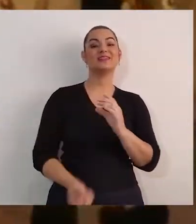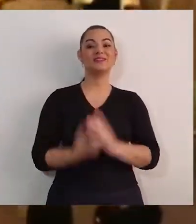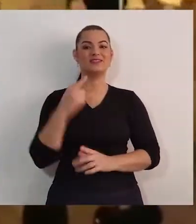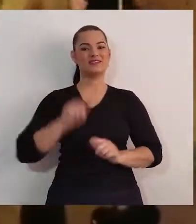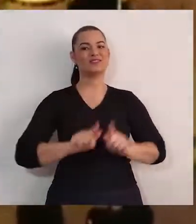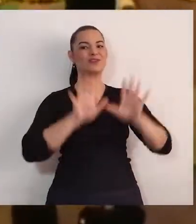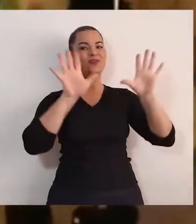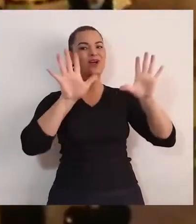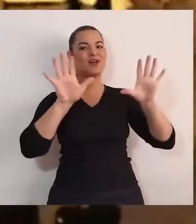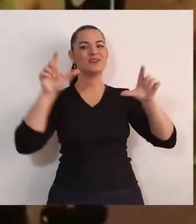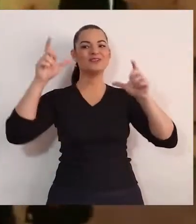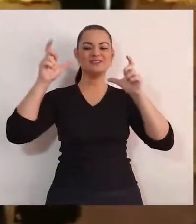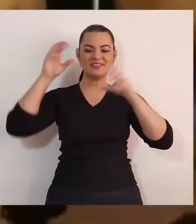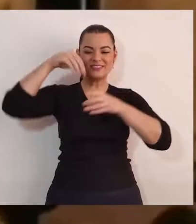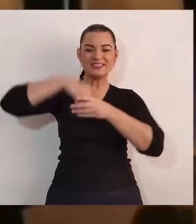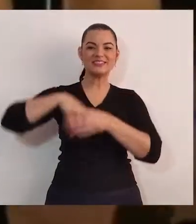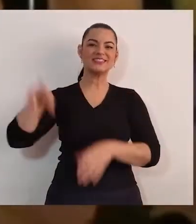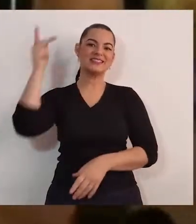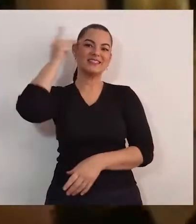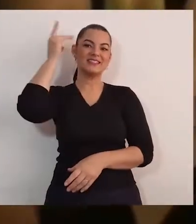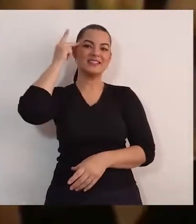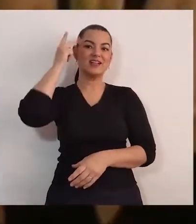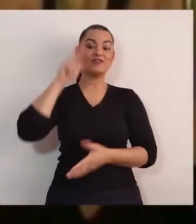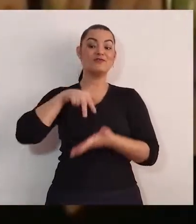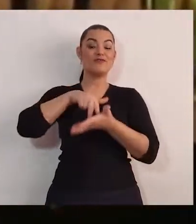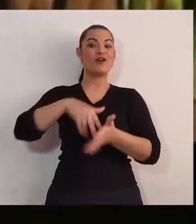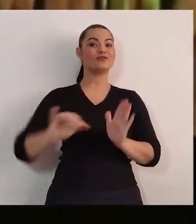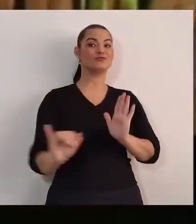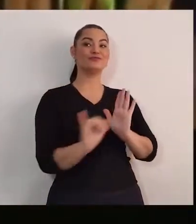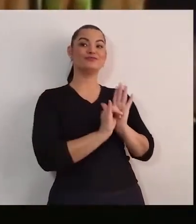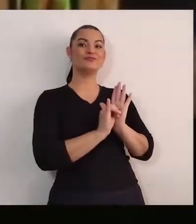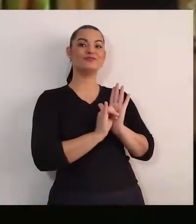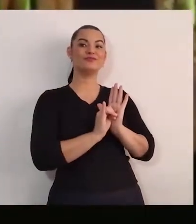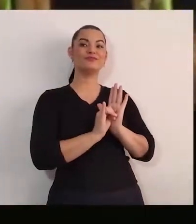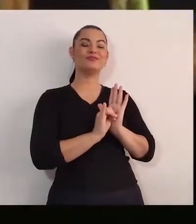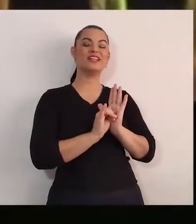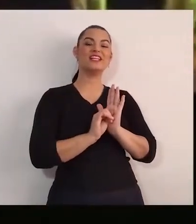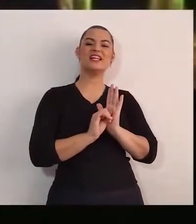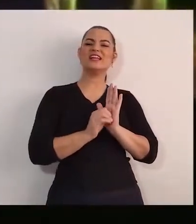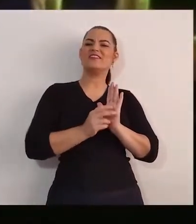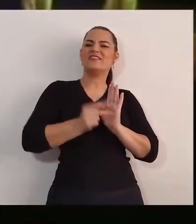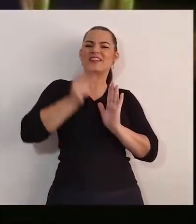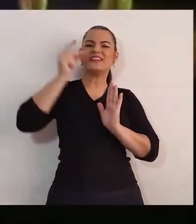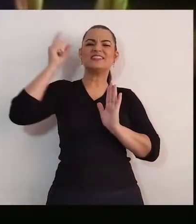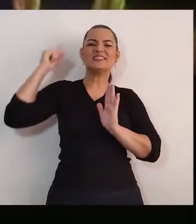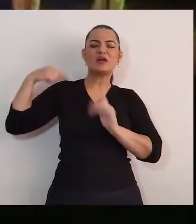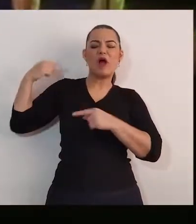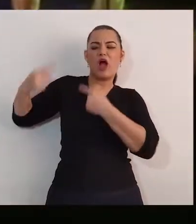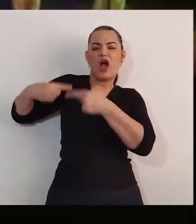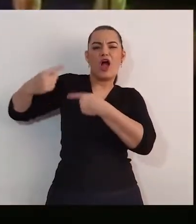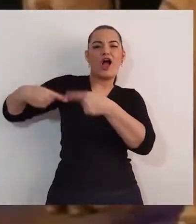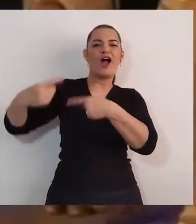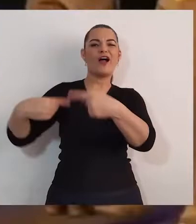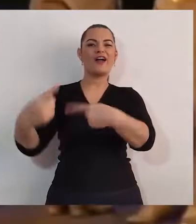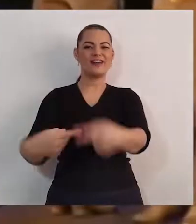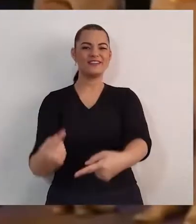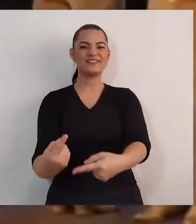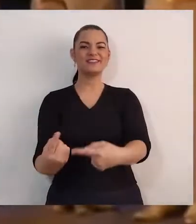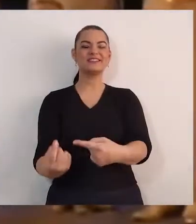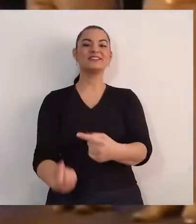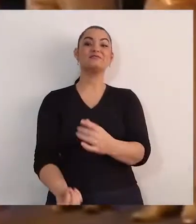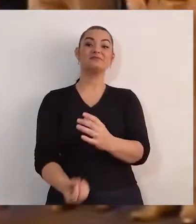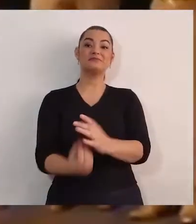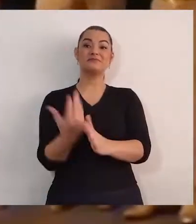no Brasil, firmando uma identidade que transpõe gerações através das